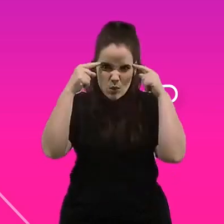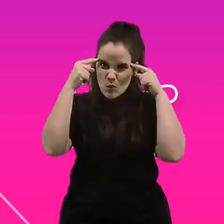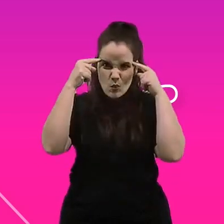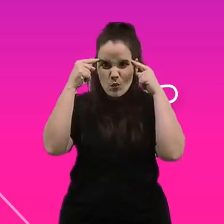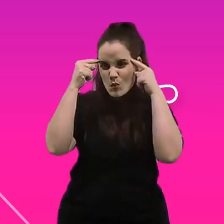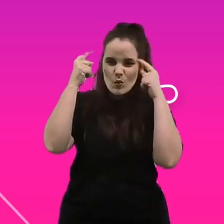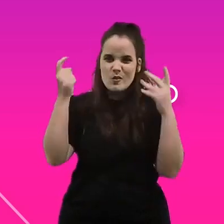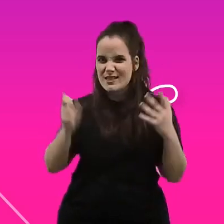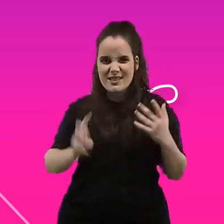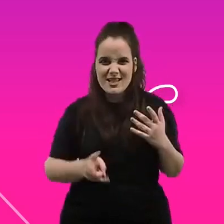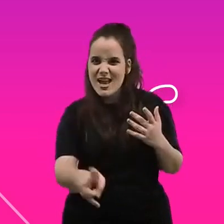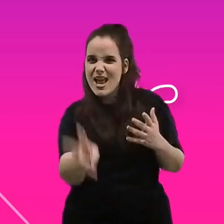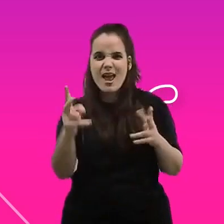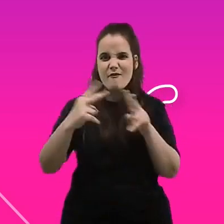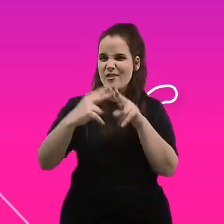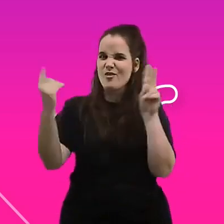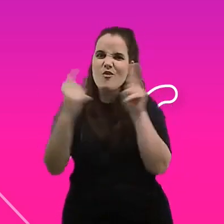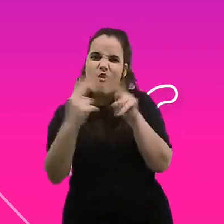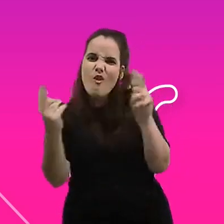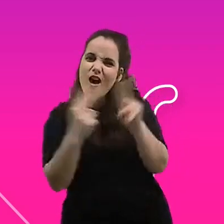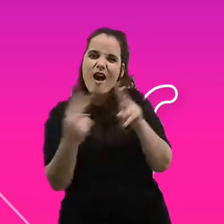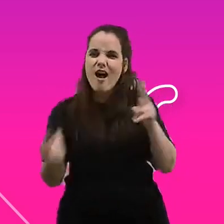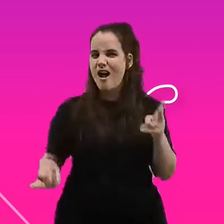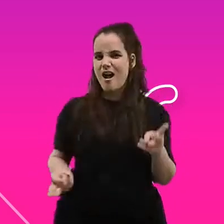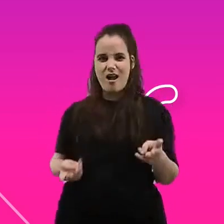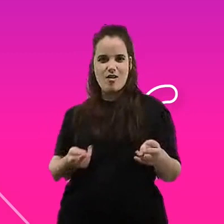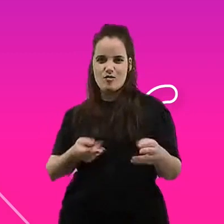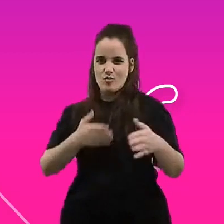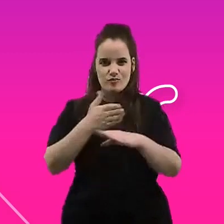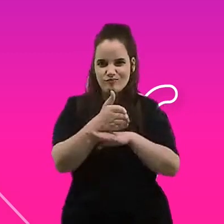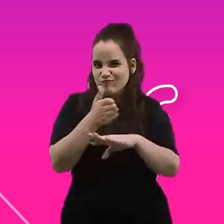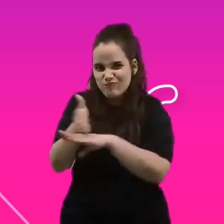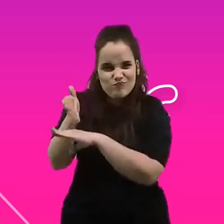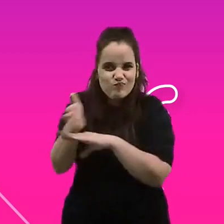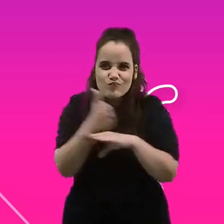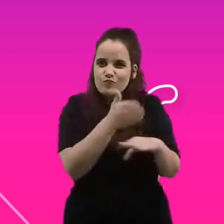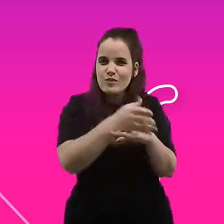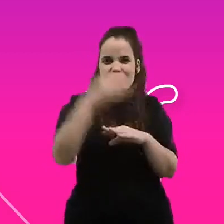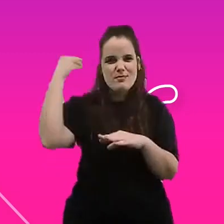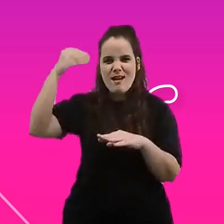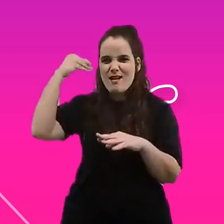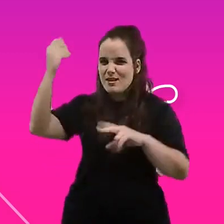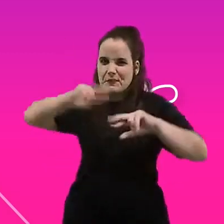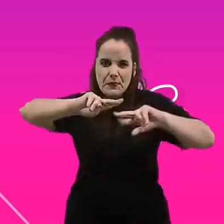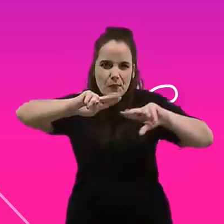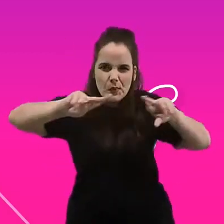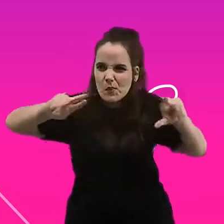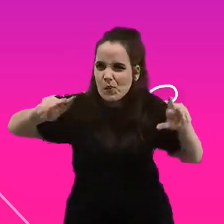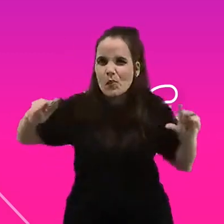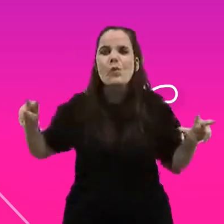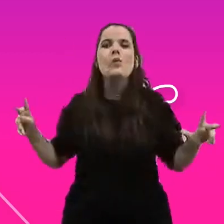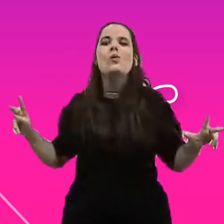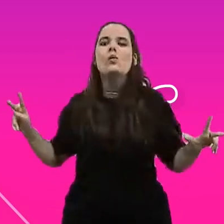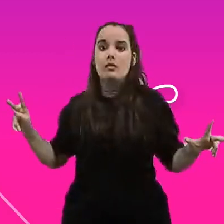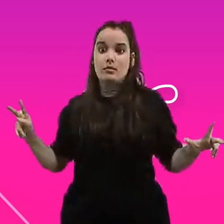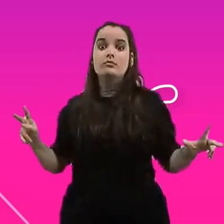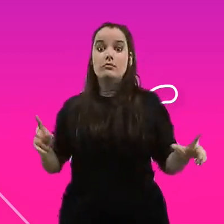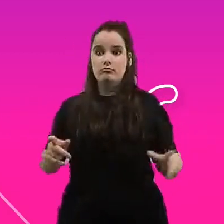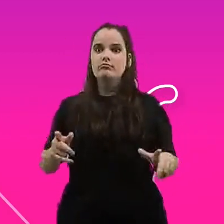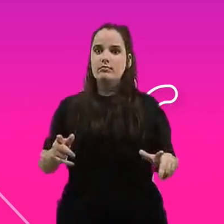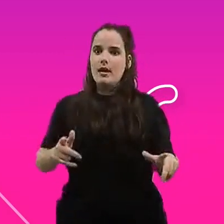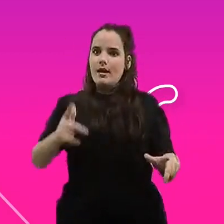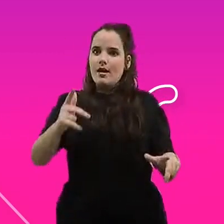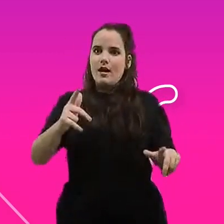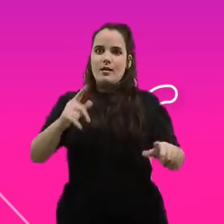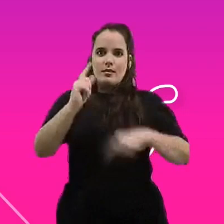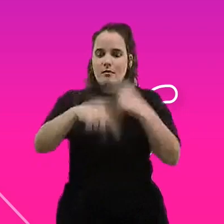super, vamos dizer, acesso a muitas possibilidades e experiências, e a gente viveu um momento onde, na verdade, a gente teve a restrição, né, que foi